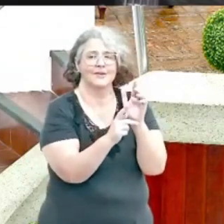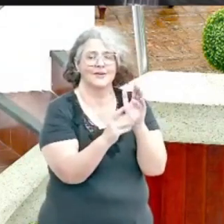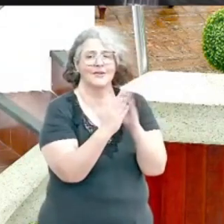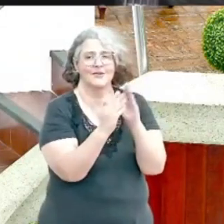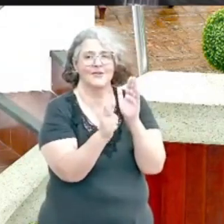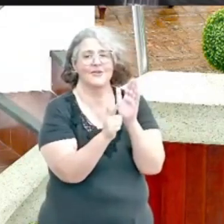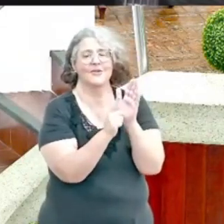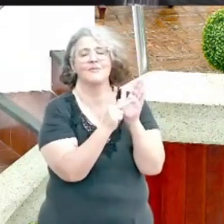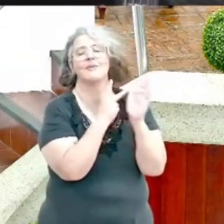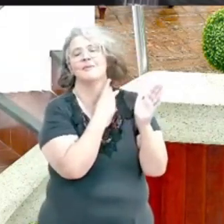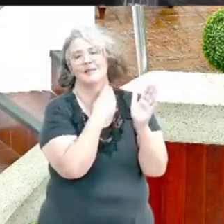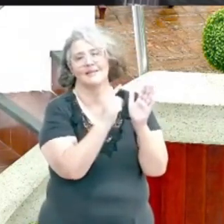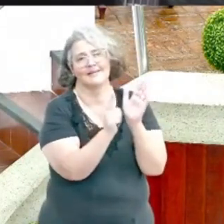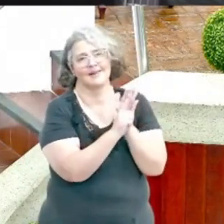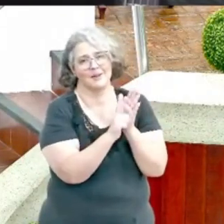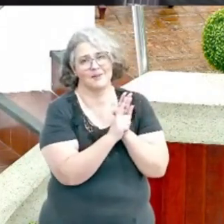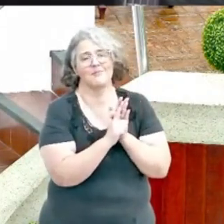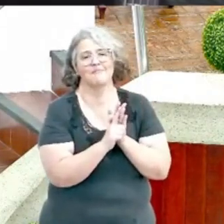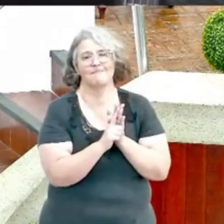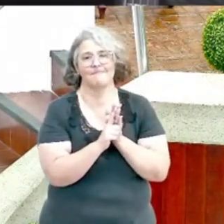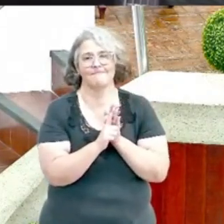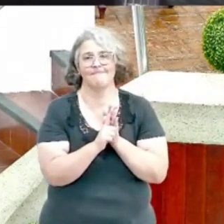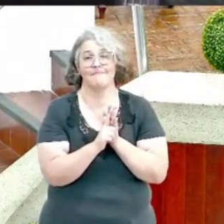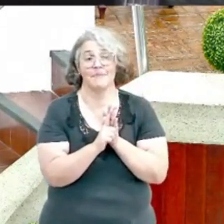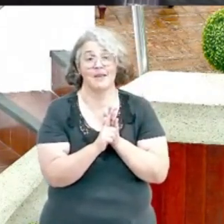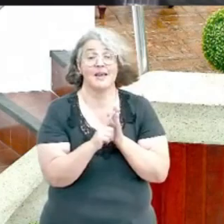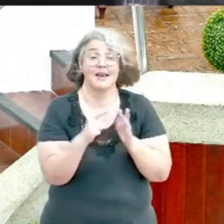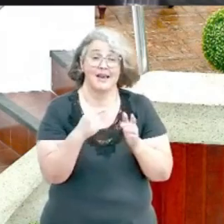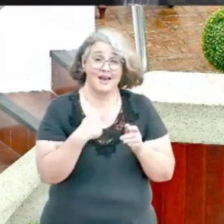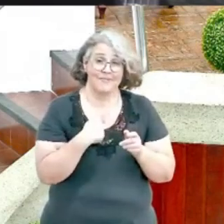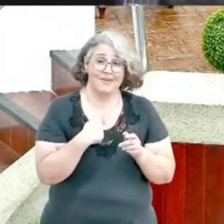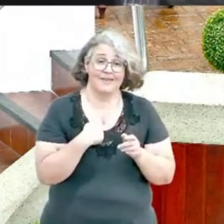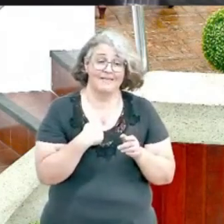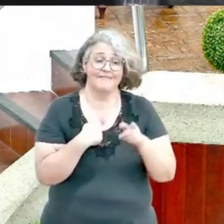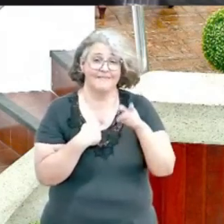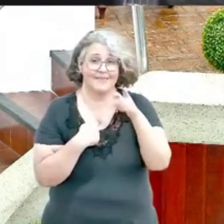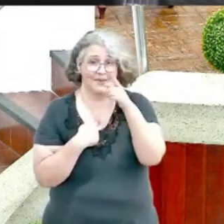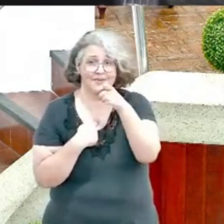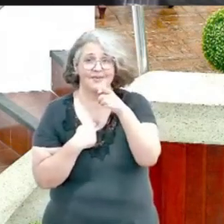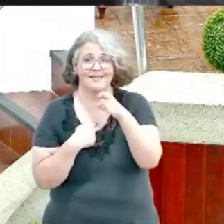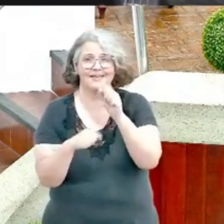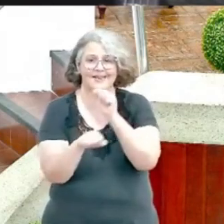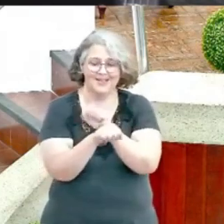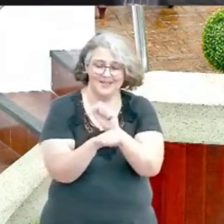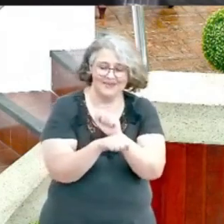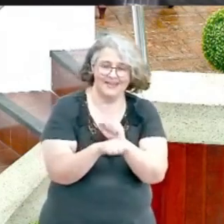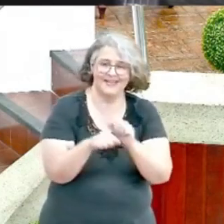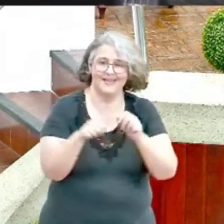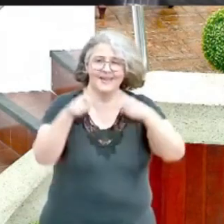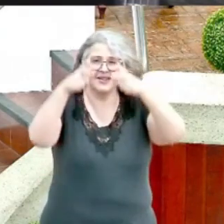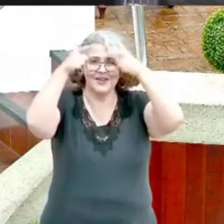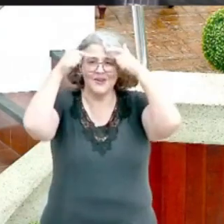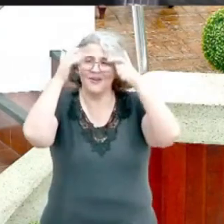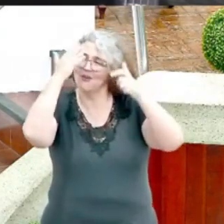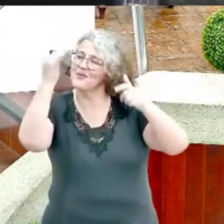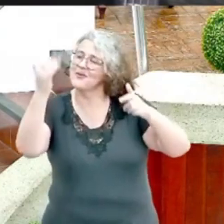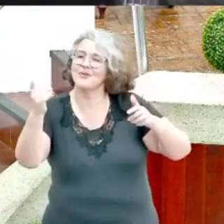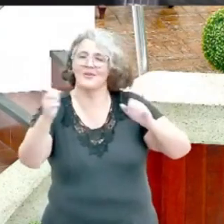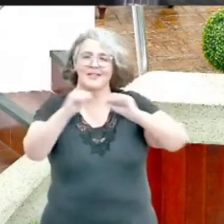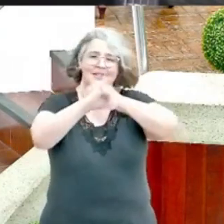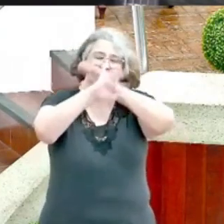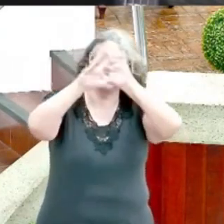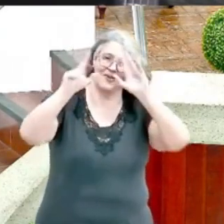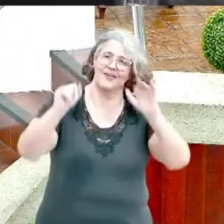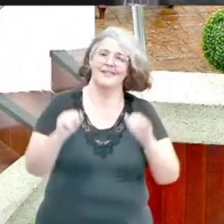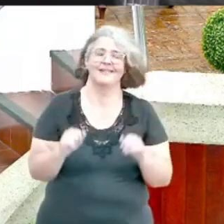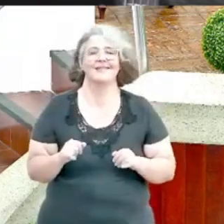A Igreja Presbiteriana da Lapa deve ser a minha e a sua esperança, alegria, coroa de honra, glória